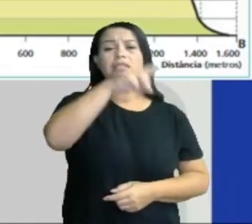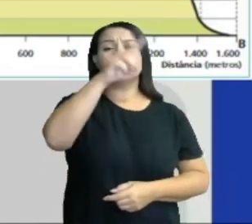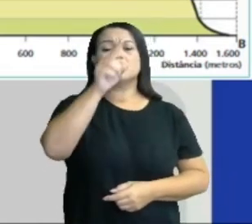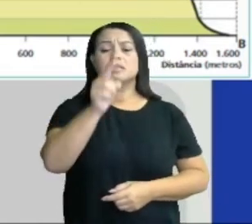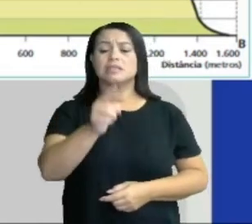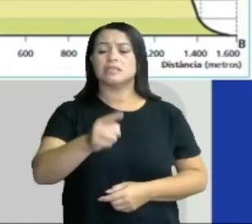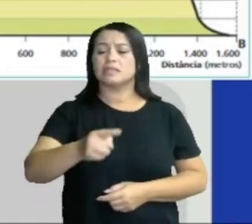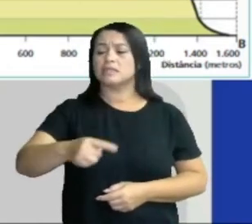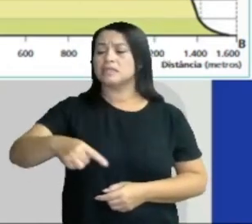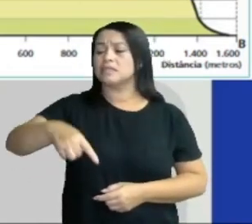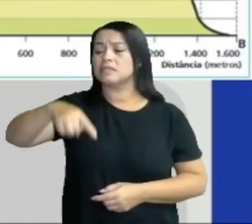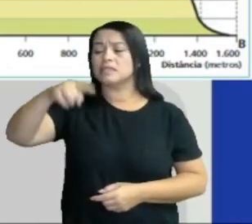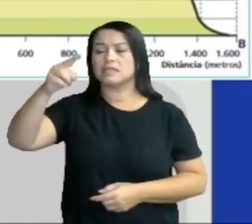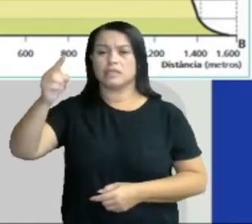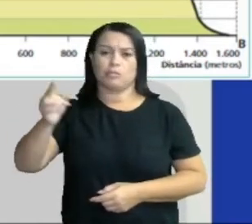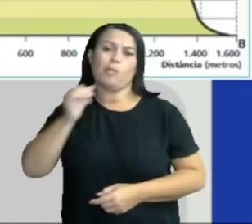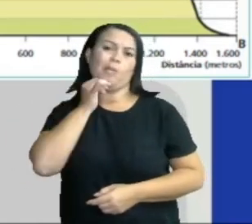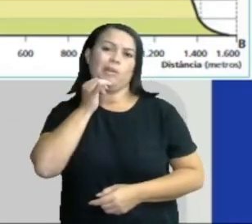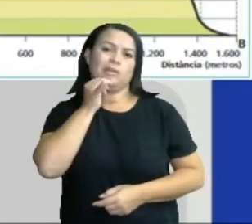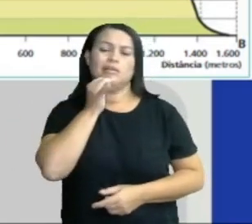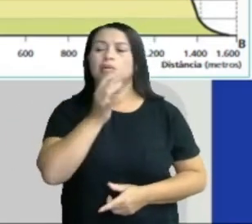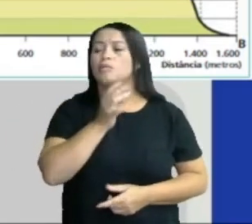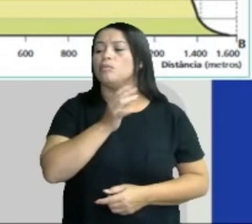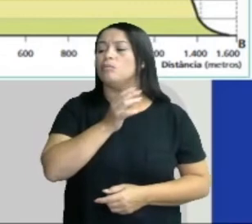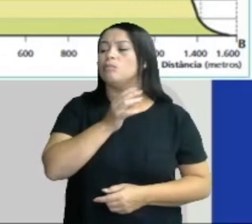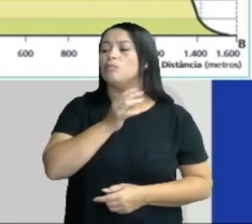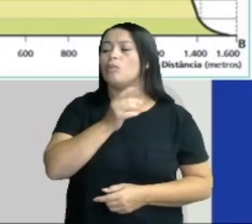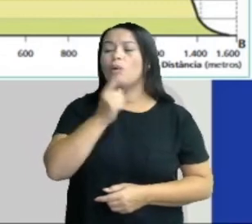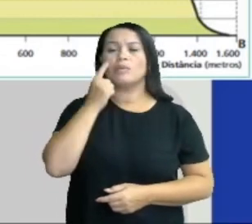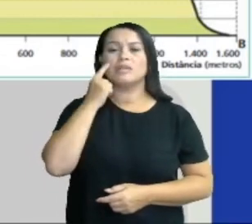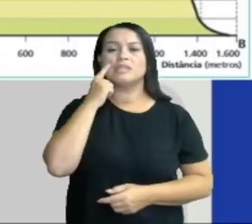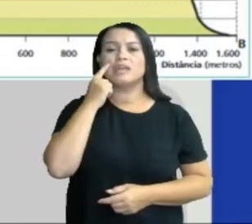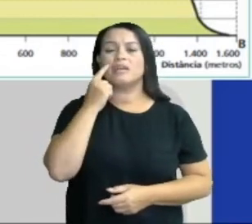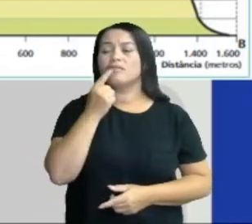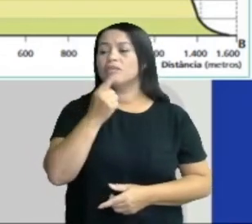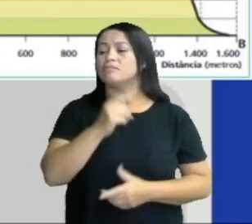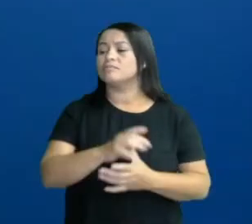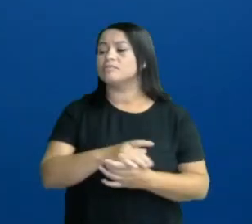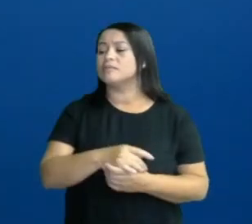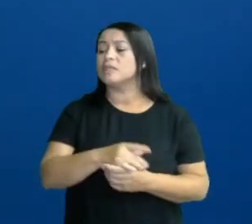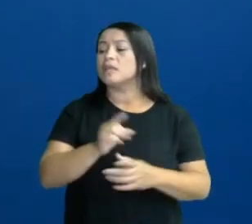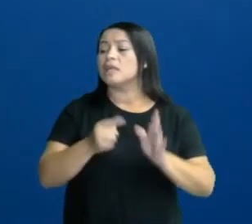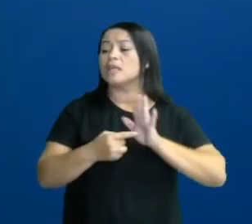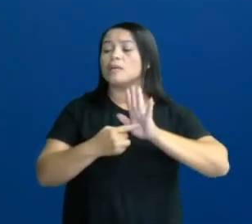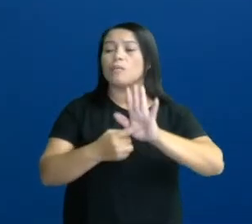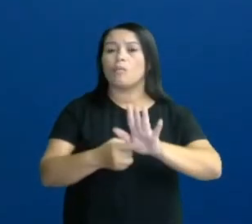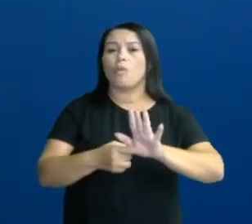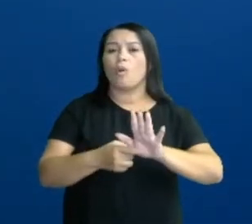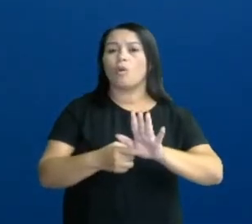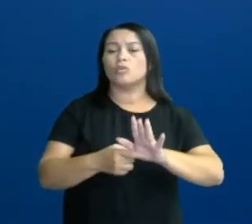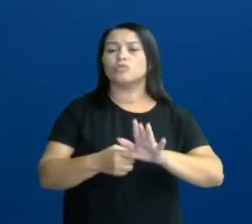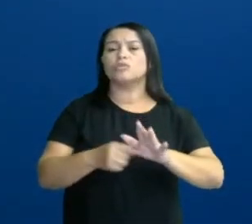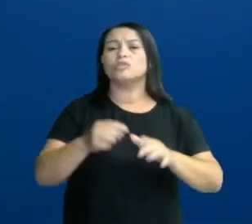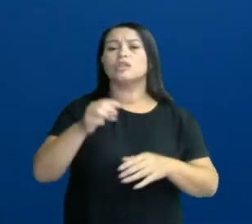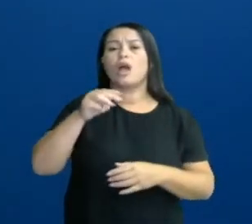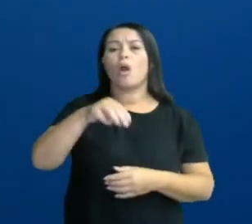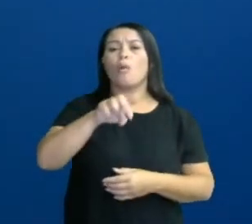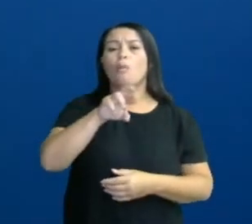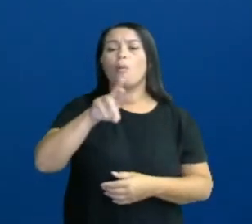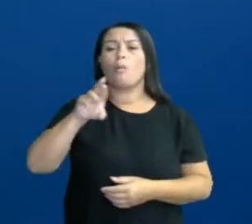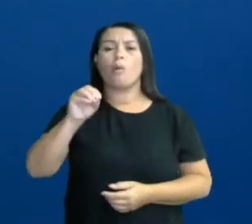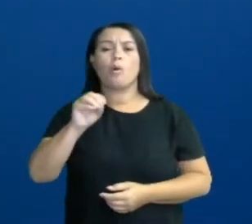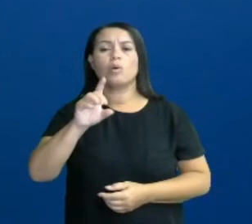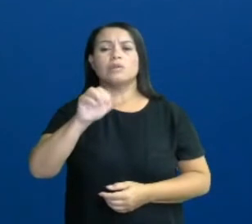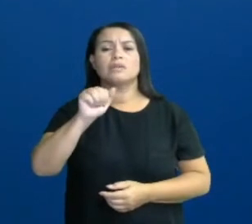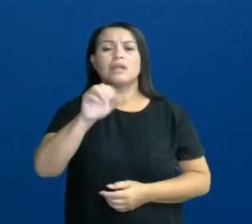no terreno. Então, se você pega, por exemplo, aqui um perfil topográfico como esse, que retrata o Morro da Urca e do Pão de Açúcar no Rio de Janeiro,